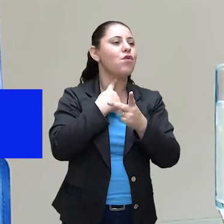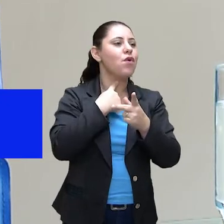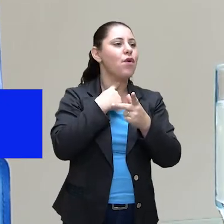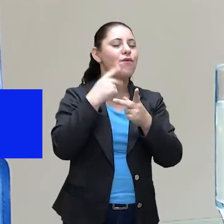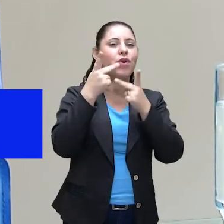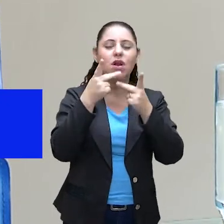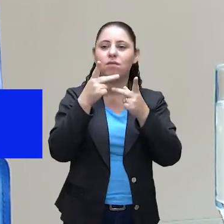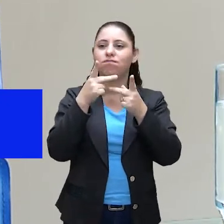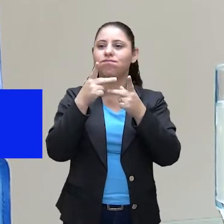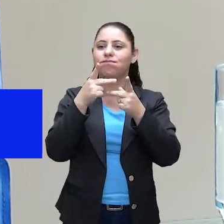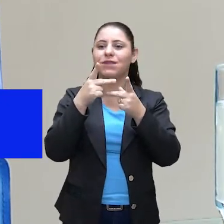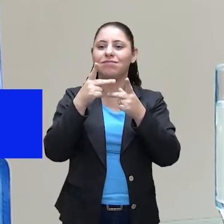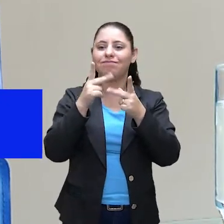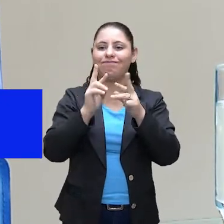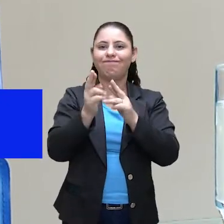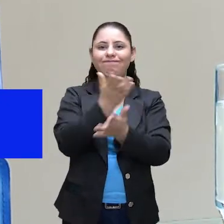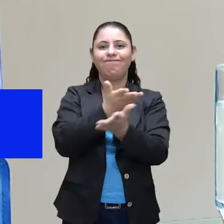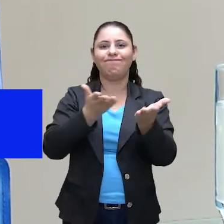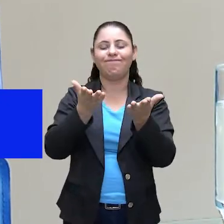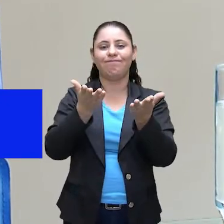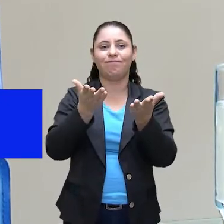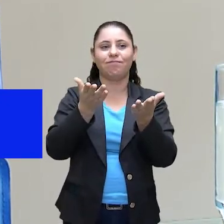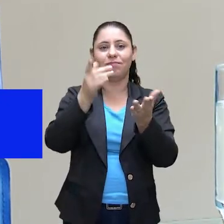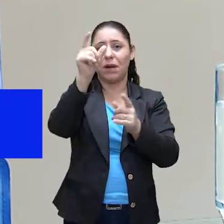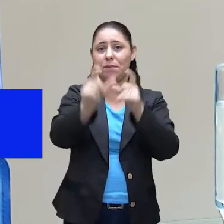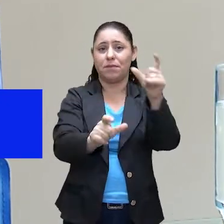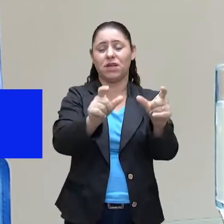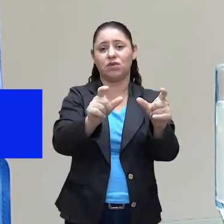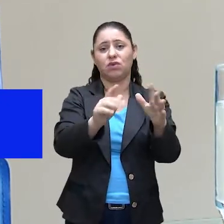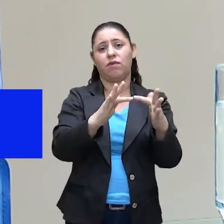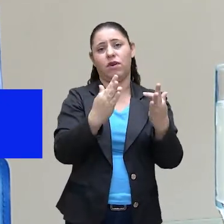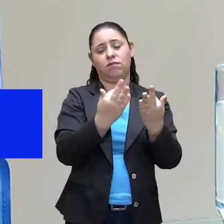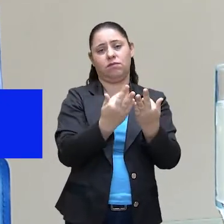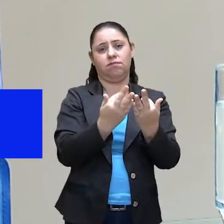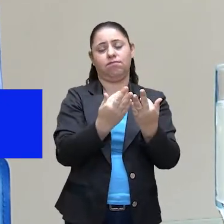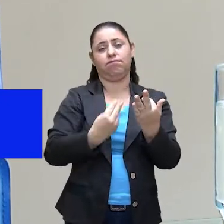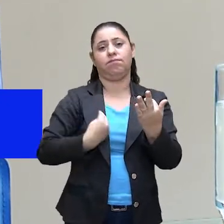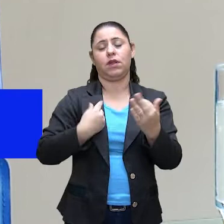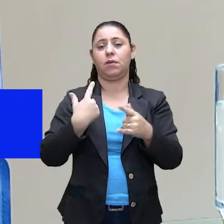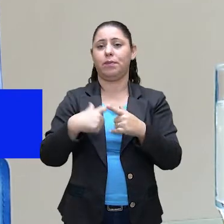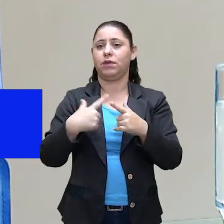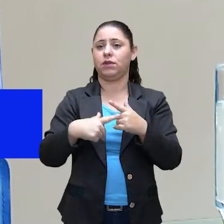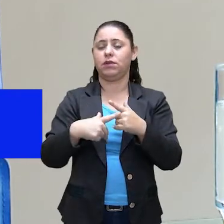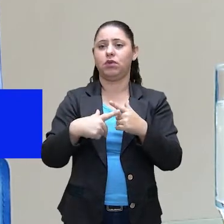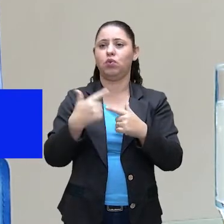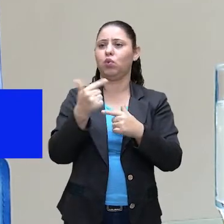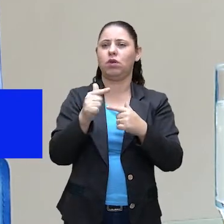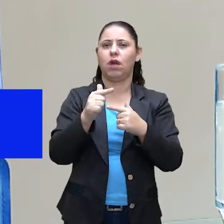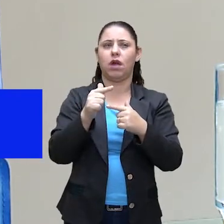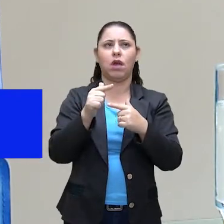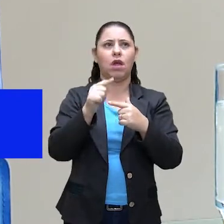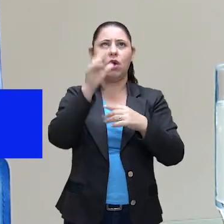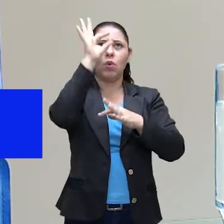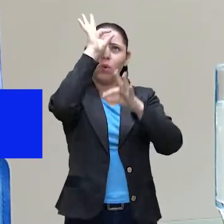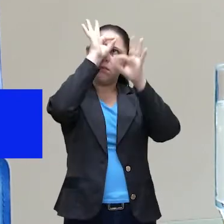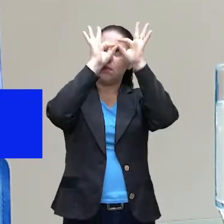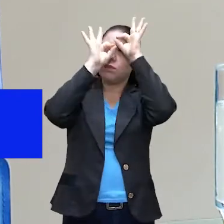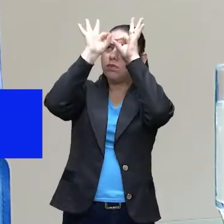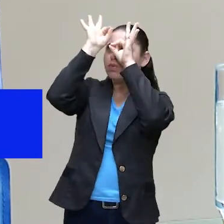próprias vontades, ele não vai conseguir interagir com as pessoas ao redor dele, porque ele já não tem a